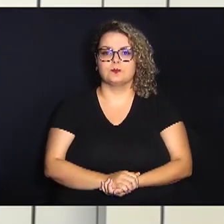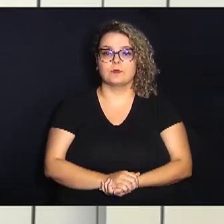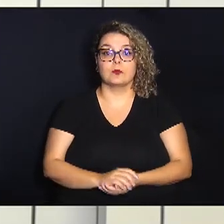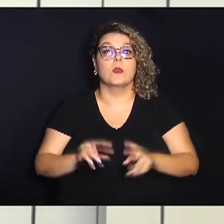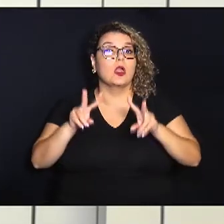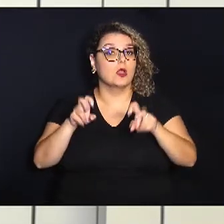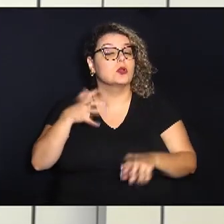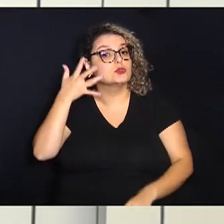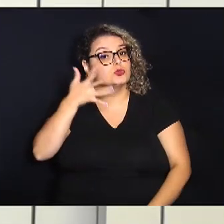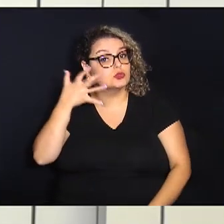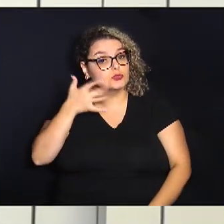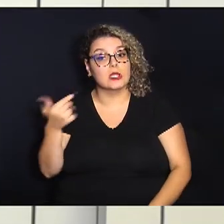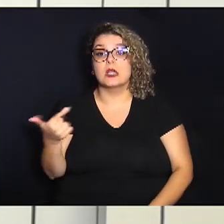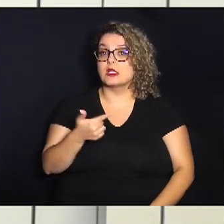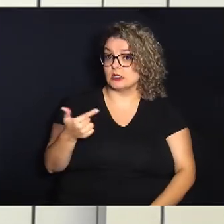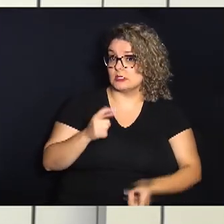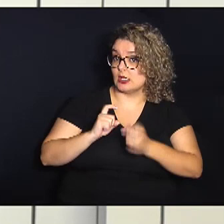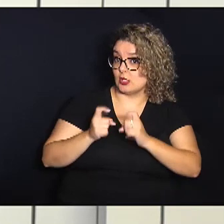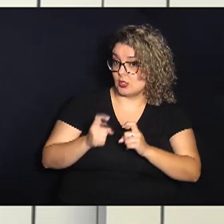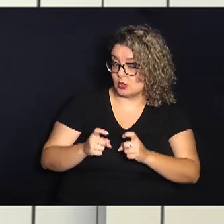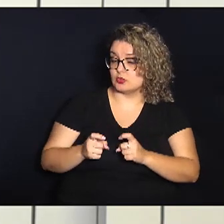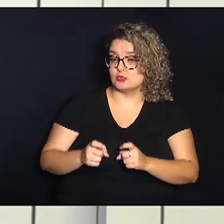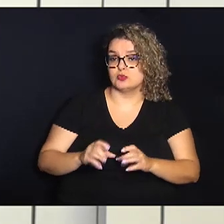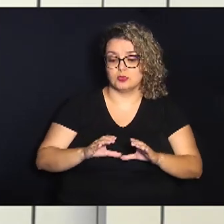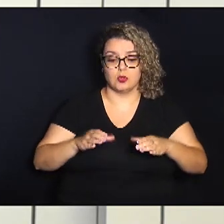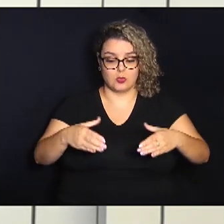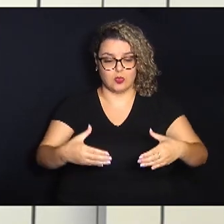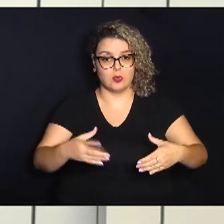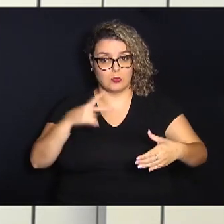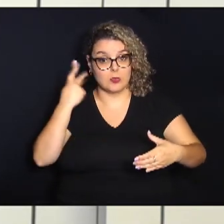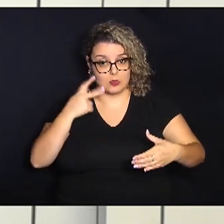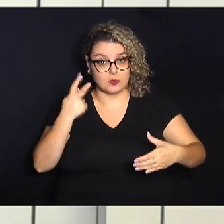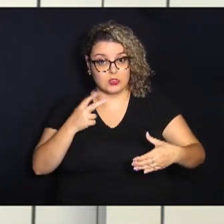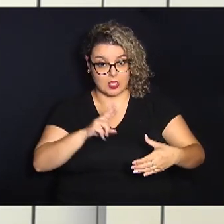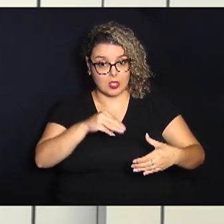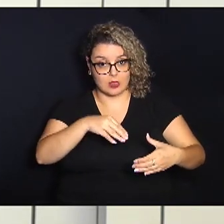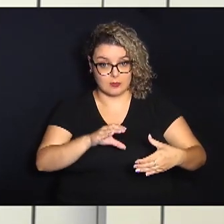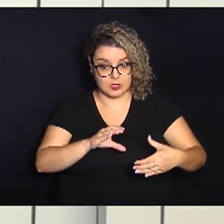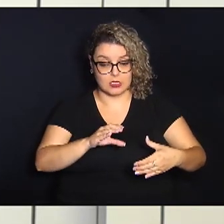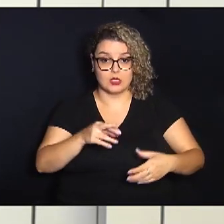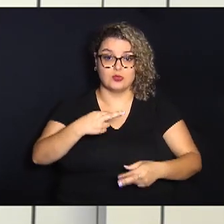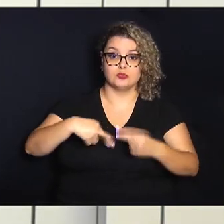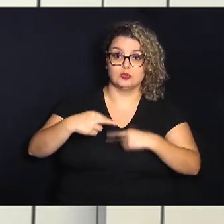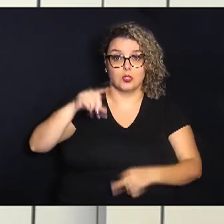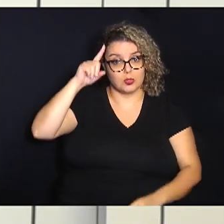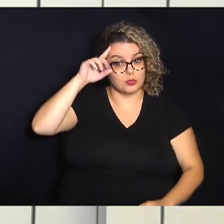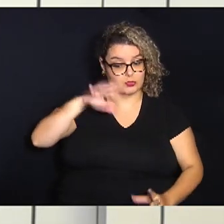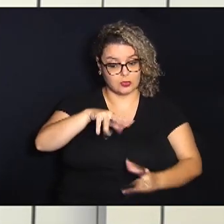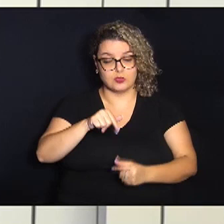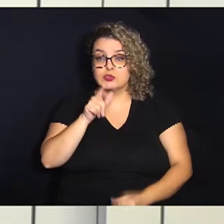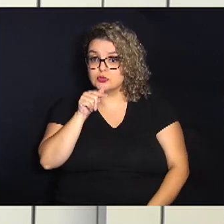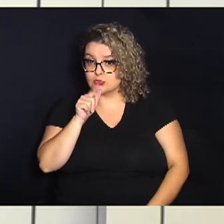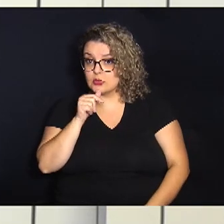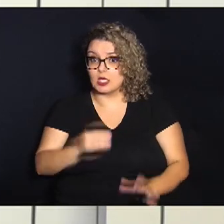da palestra da segunda reunião do Parlamento Metropolitano de Campinas teve relação com o Dia Mundial da Água,